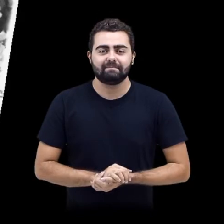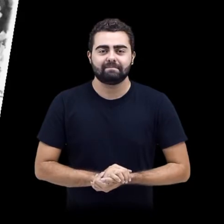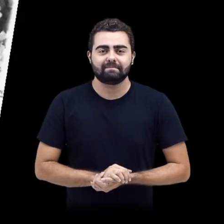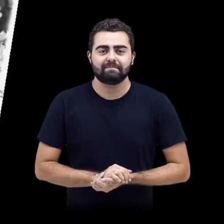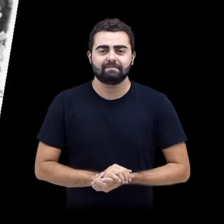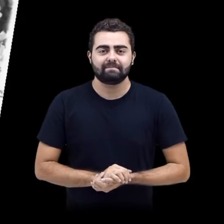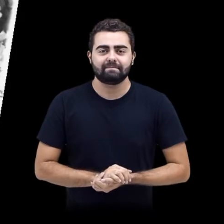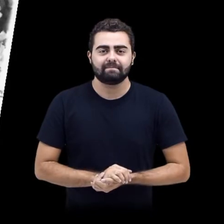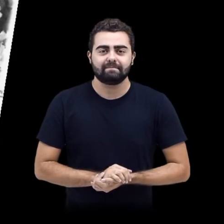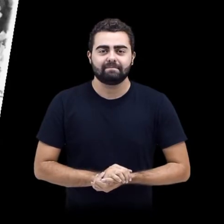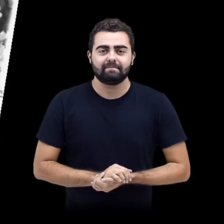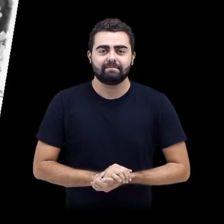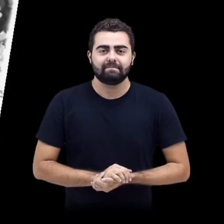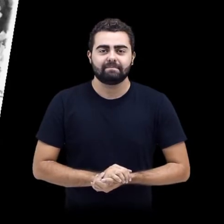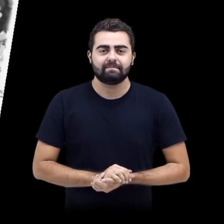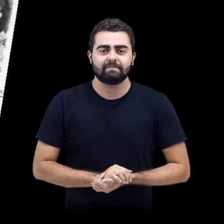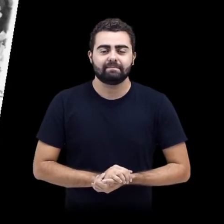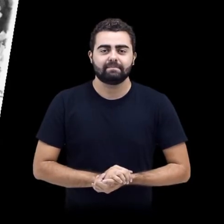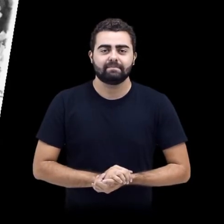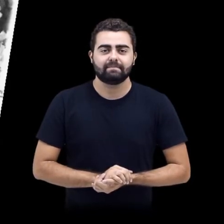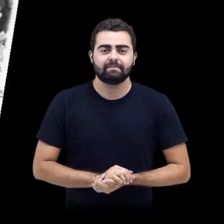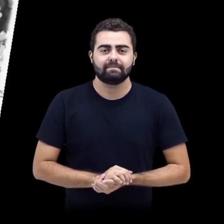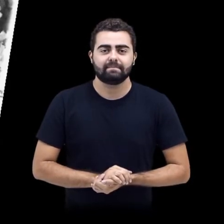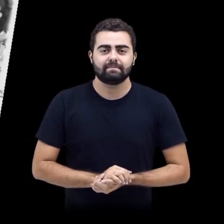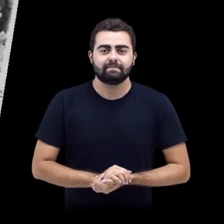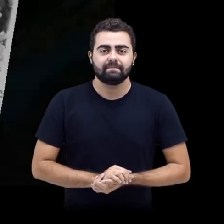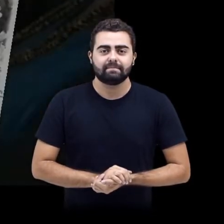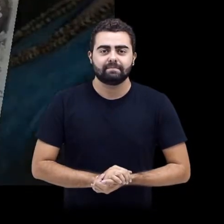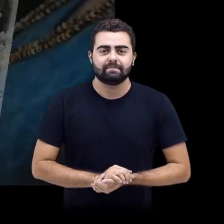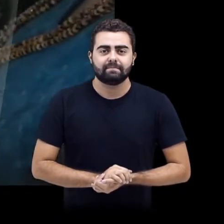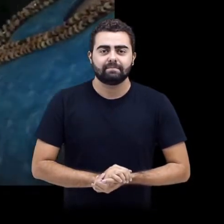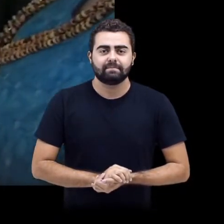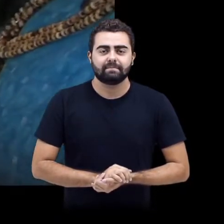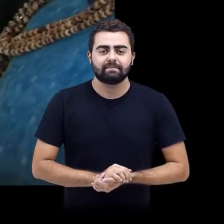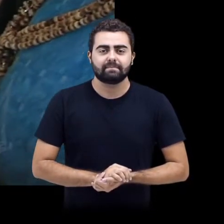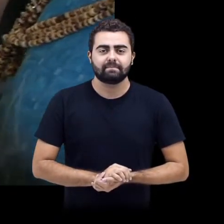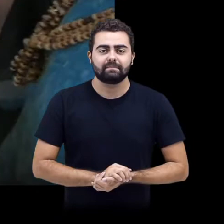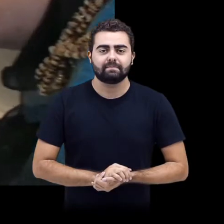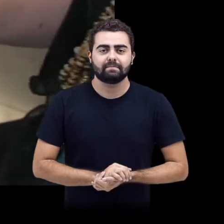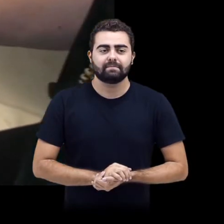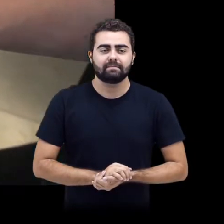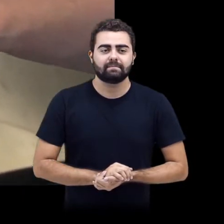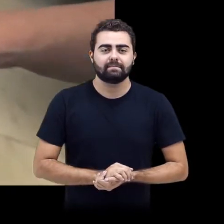Tamandaré, e Maria Célia ao lado de galhos com flores.